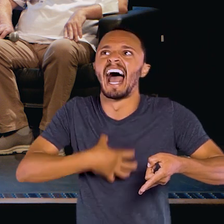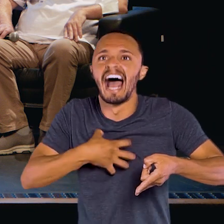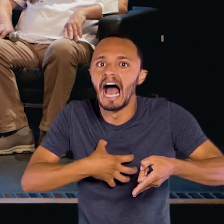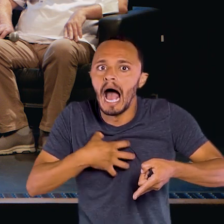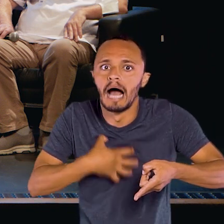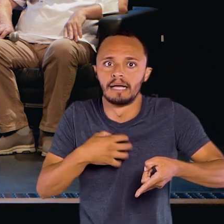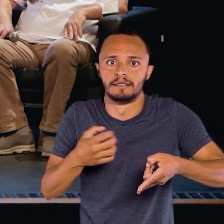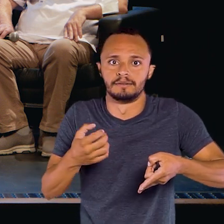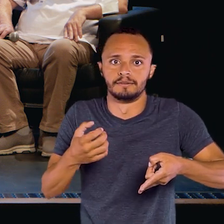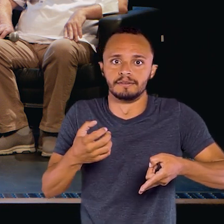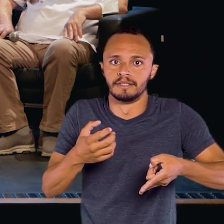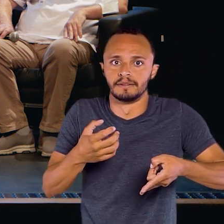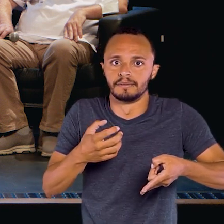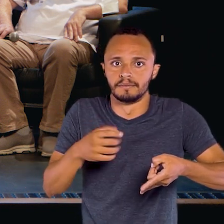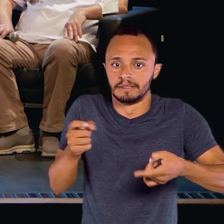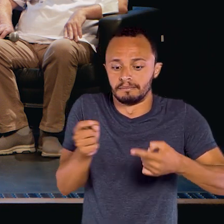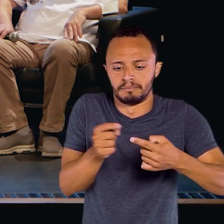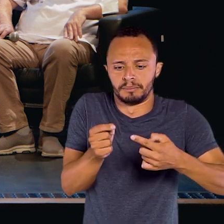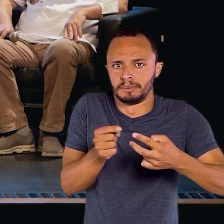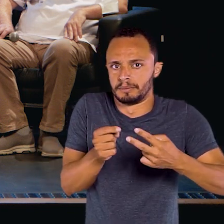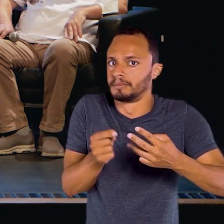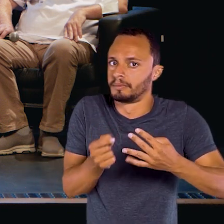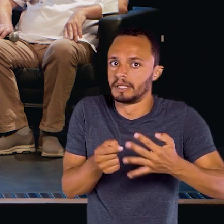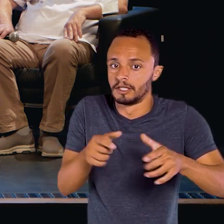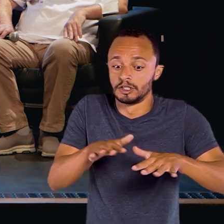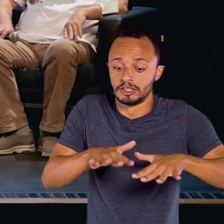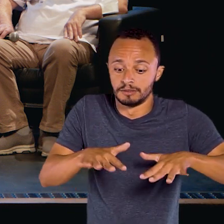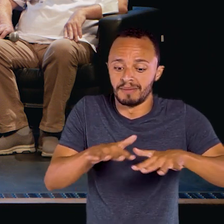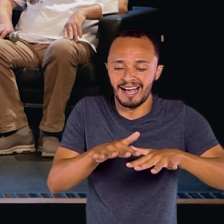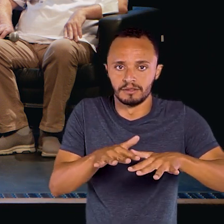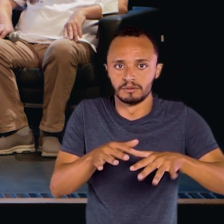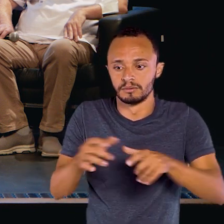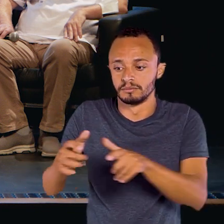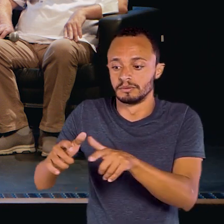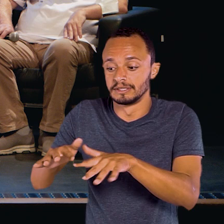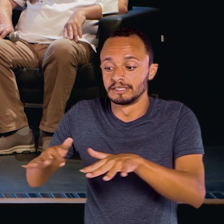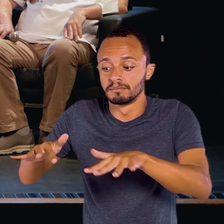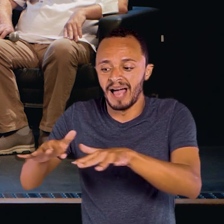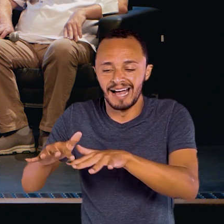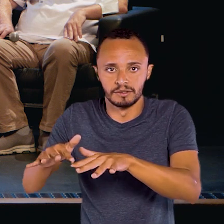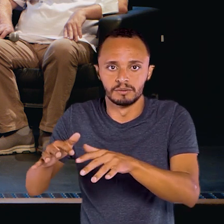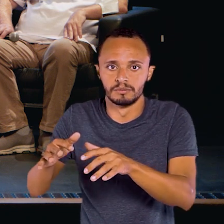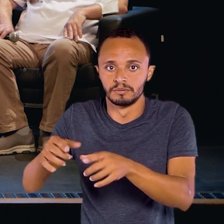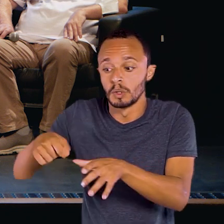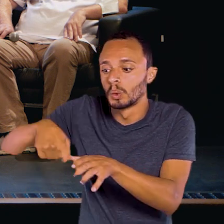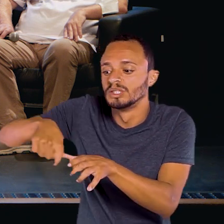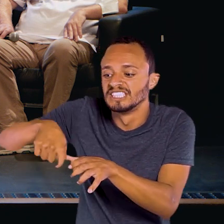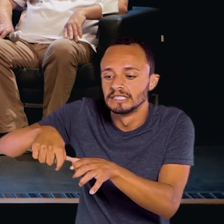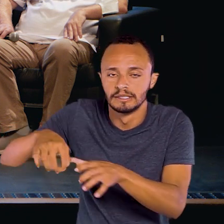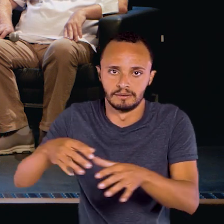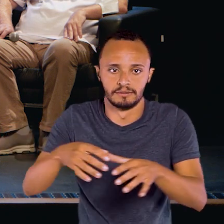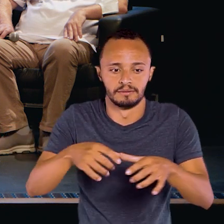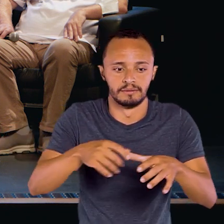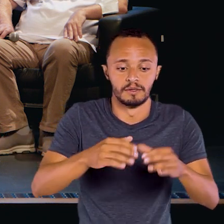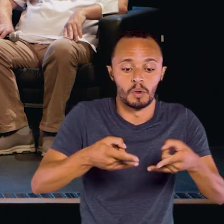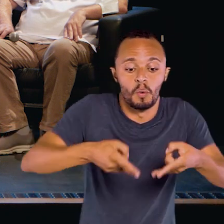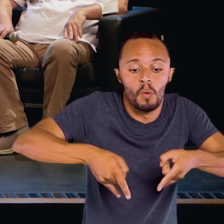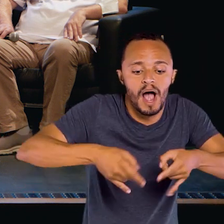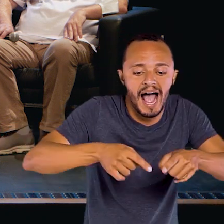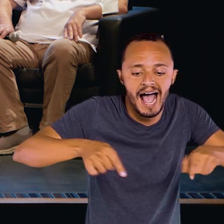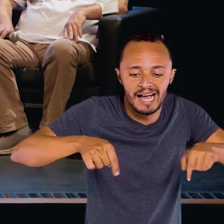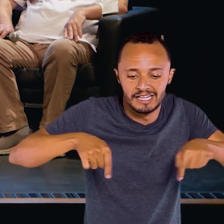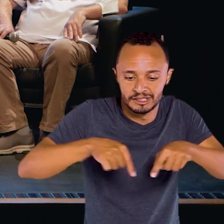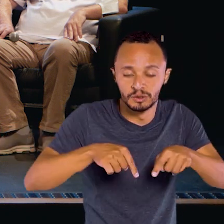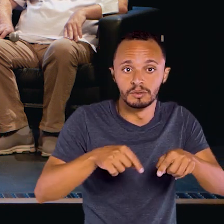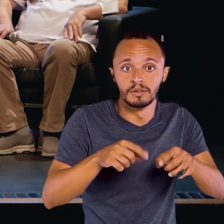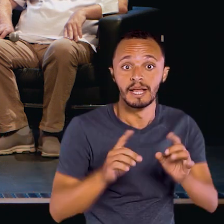Enfim, né, são espaços que têm uma visão muito especial e privilegiada da essência de cada um, né,